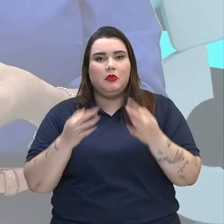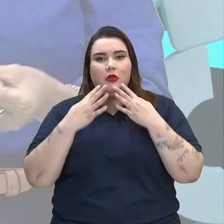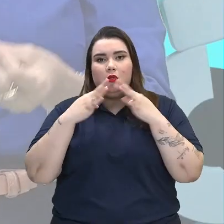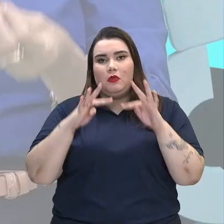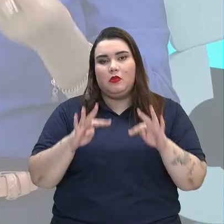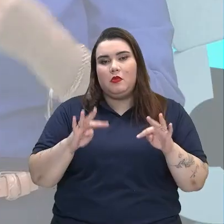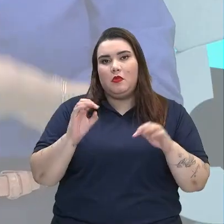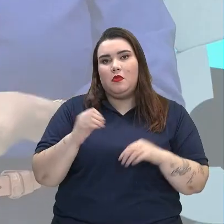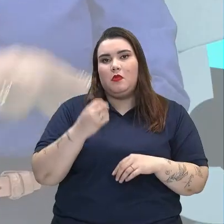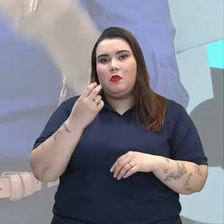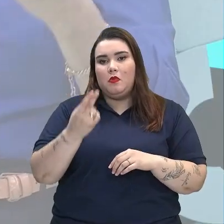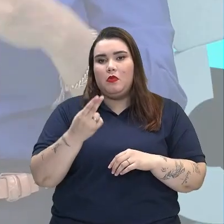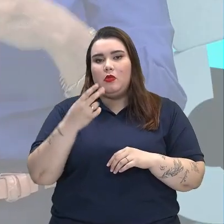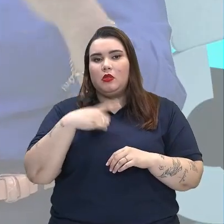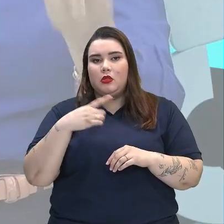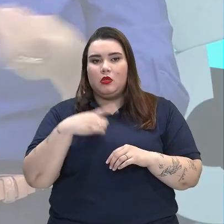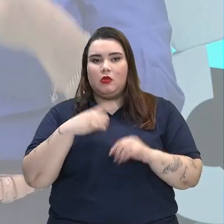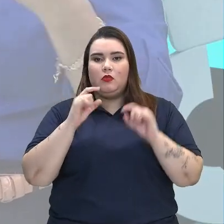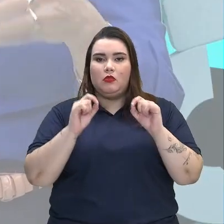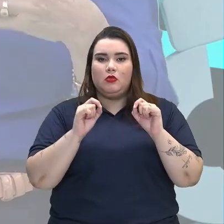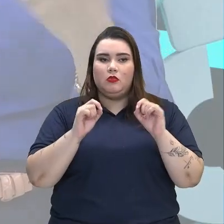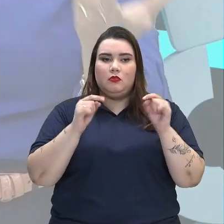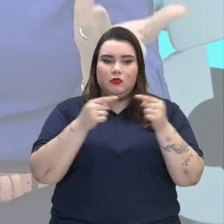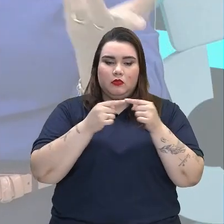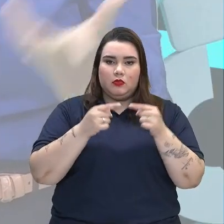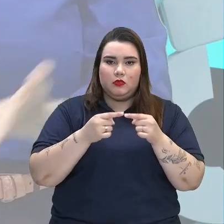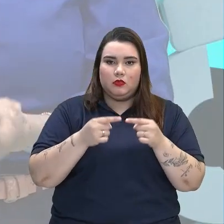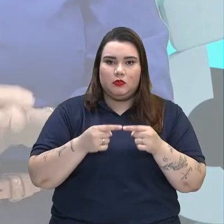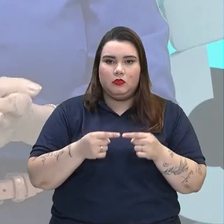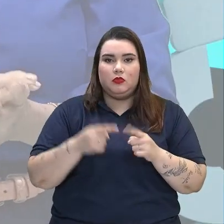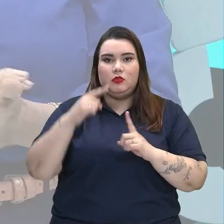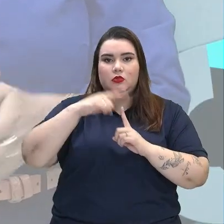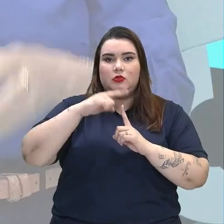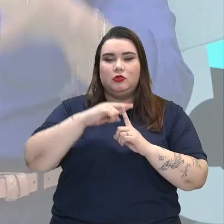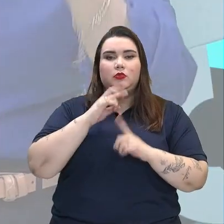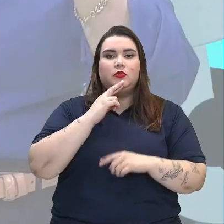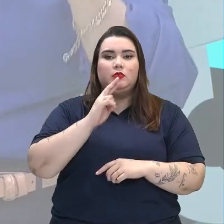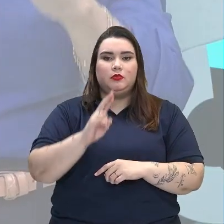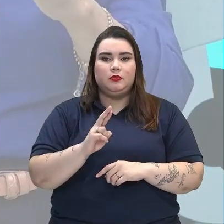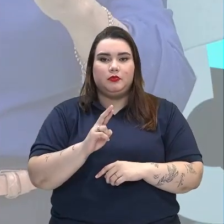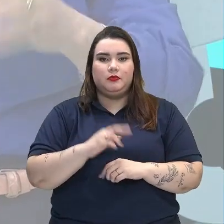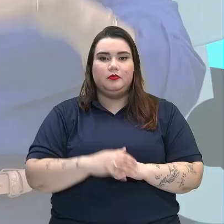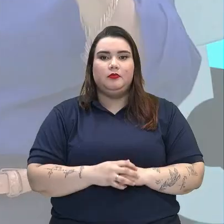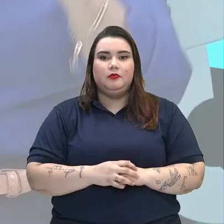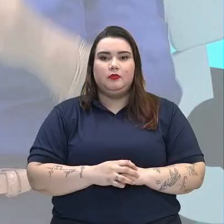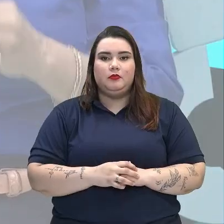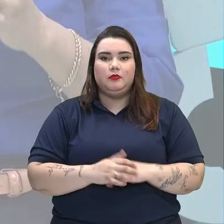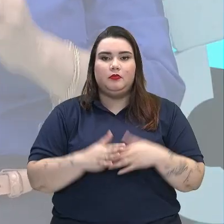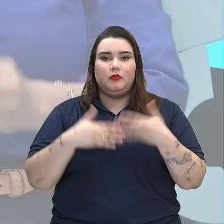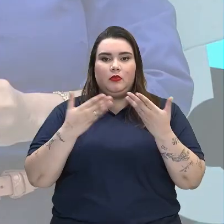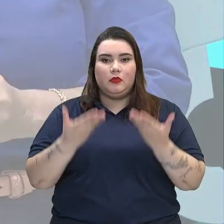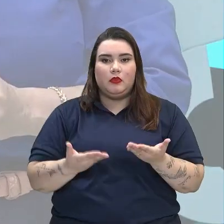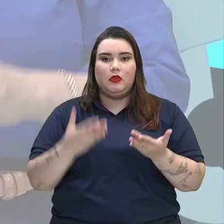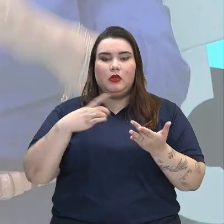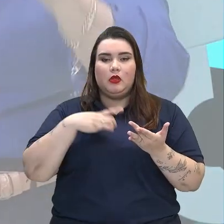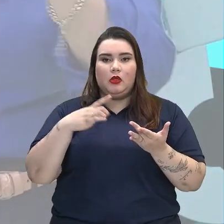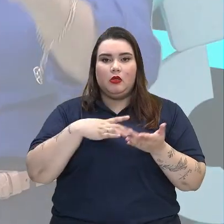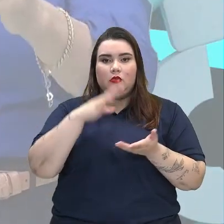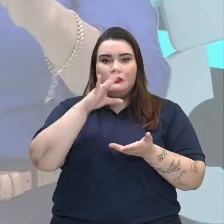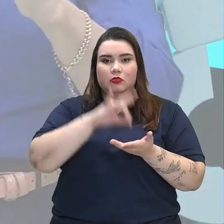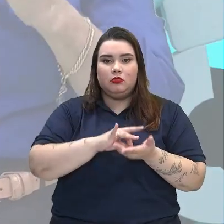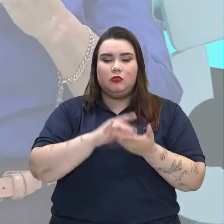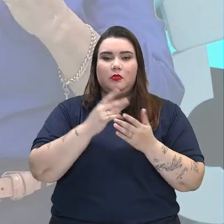ou orientada, né? Pode ter sido combinado que tipo de resposta seriam dadas. Então, há uma clara presença